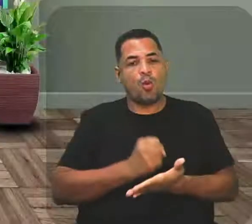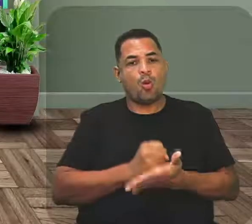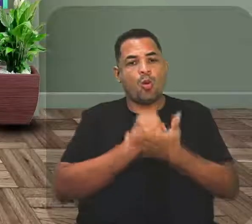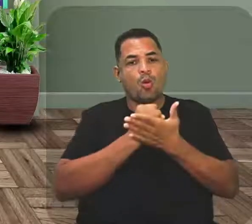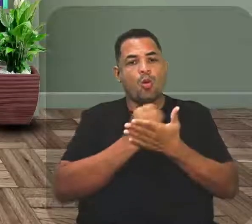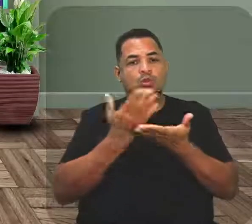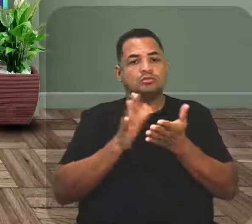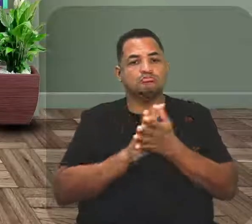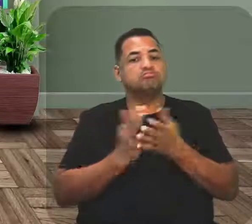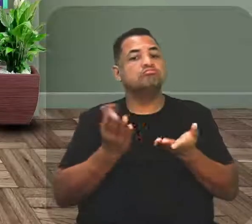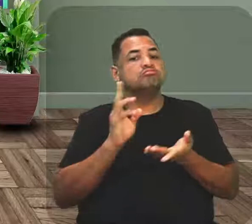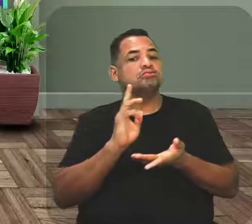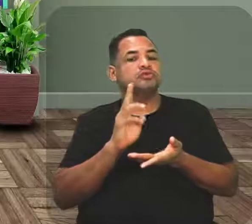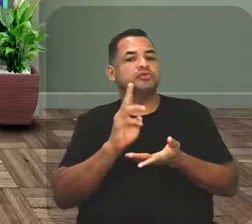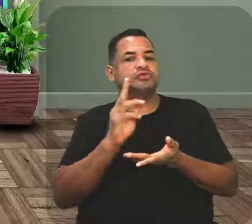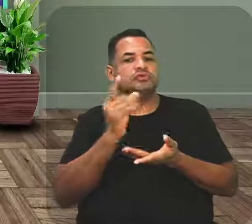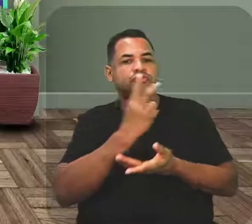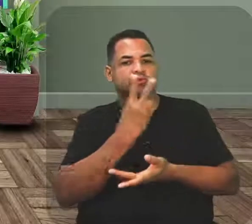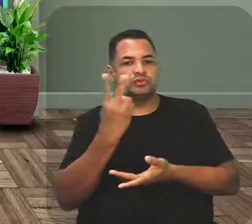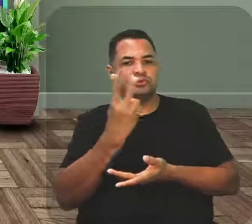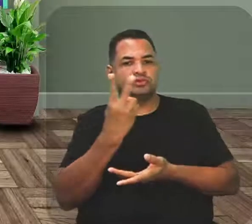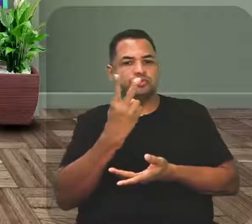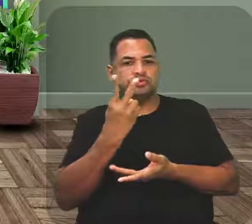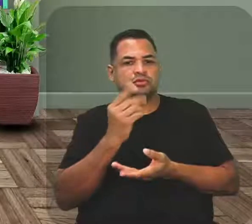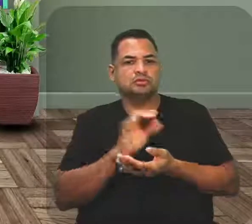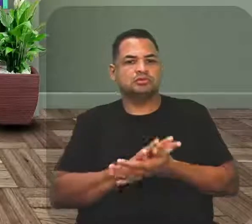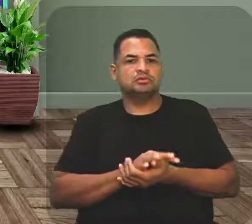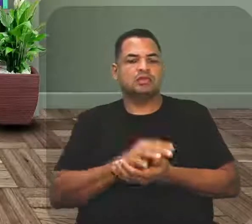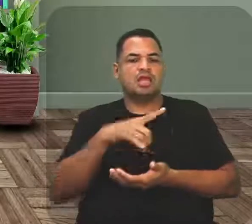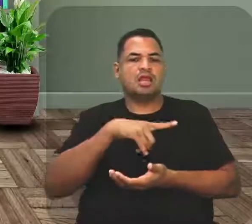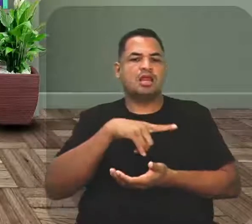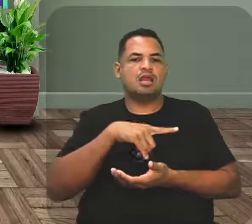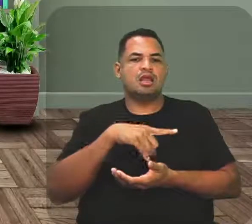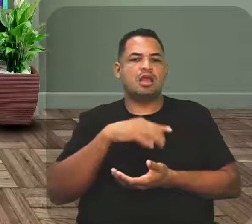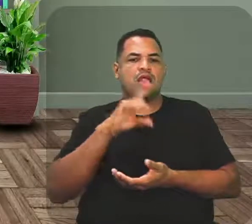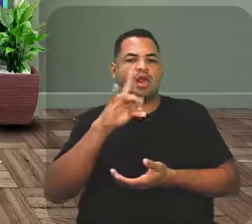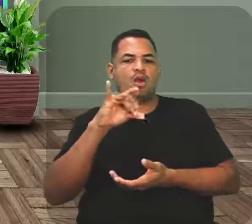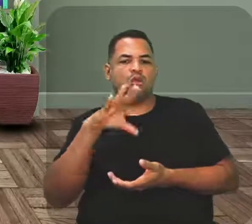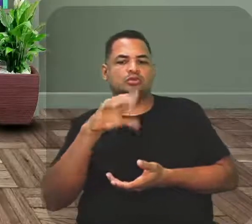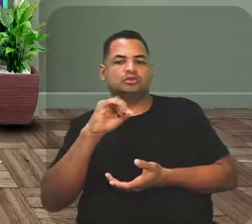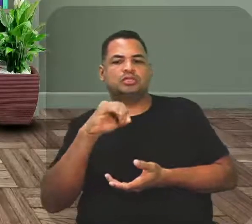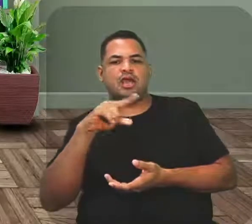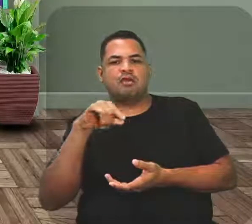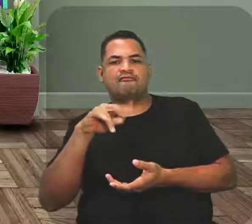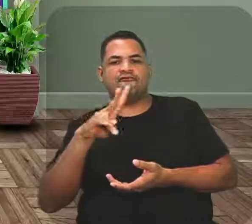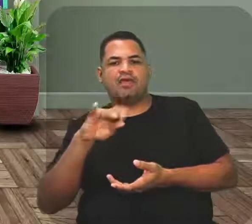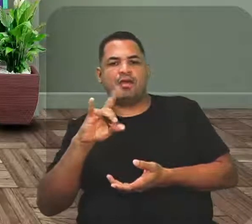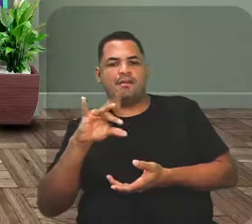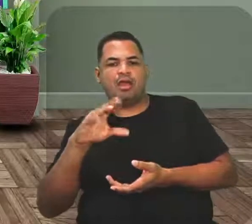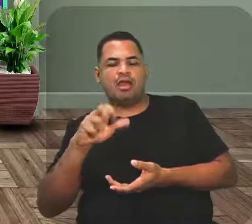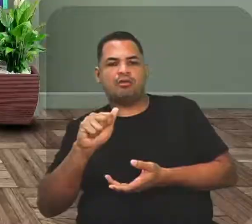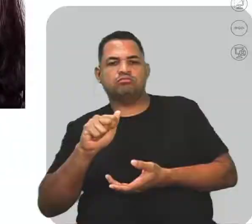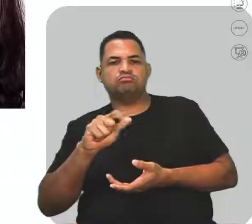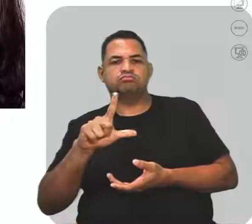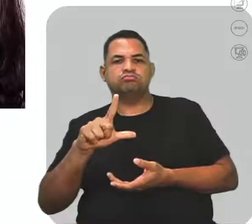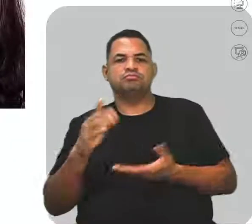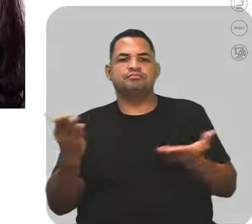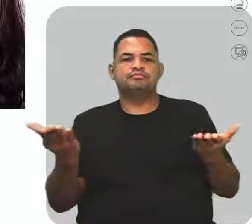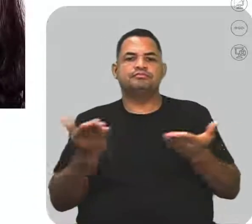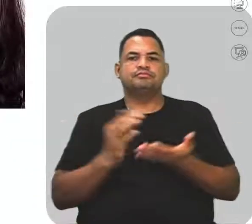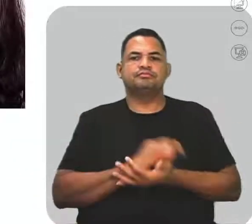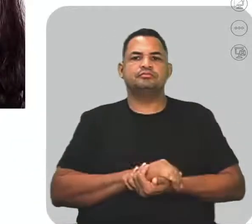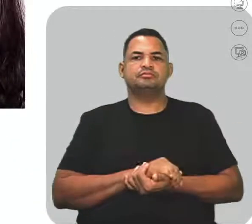essa dupla, sempre 2 para construir a locução, tá? Verbal. Muito bem? Vamos então adiante.